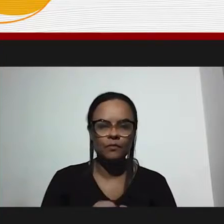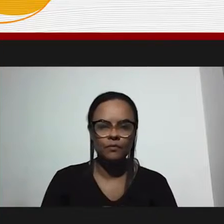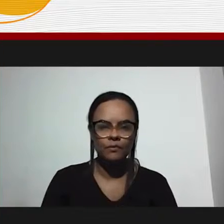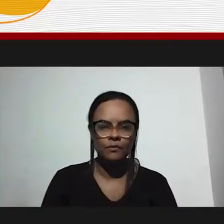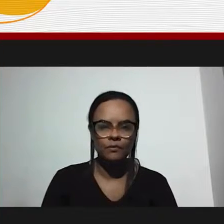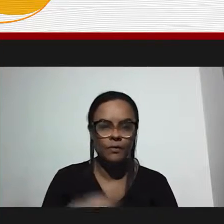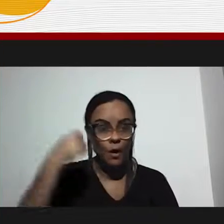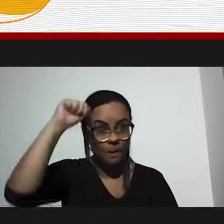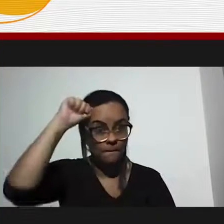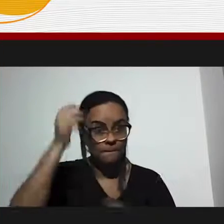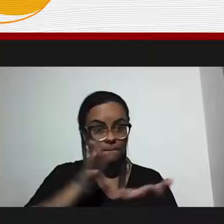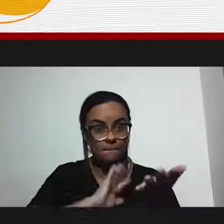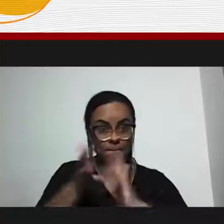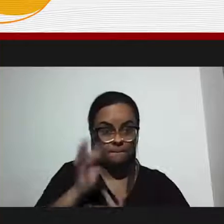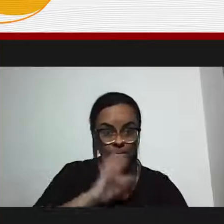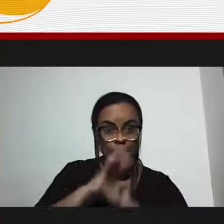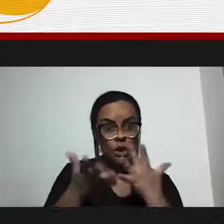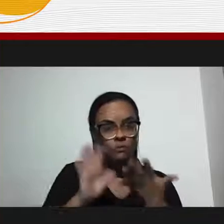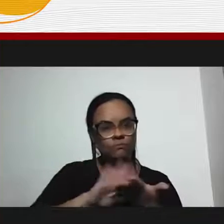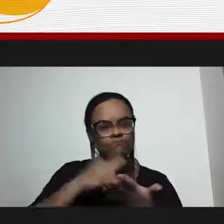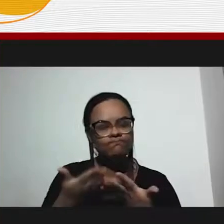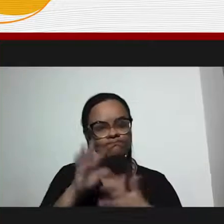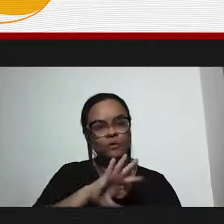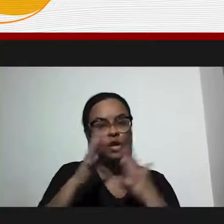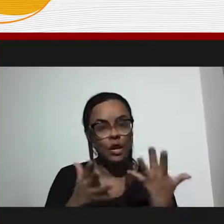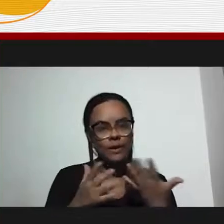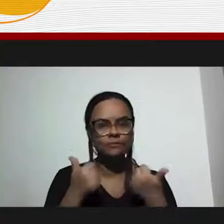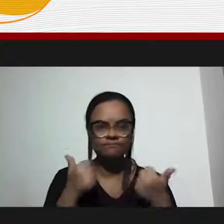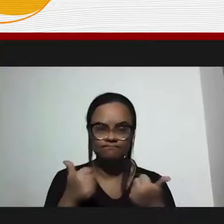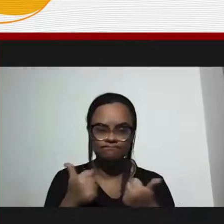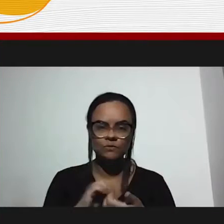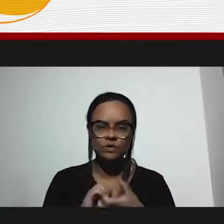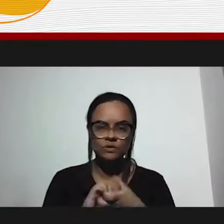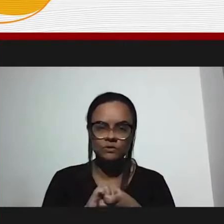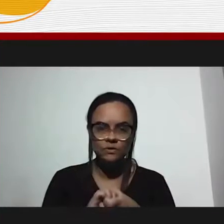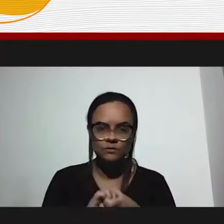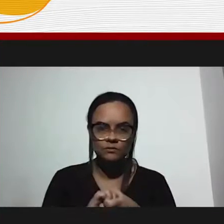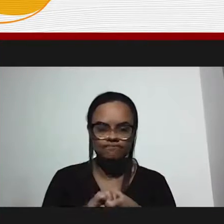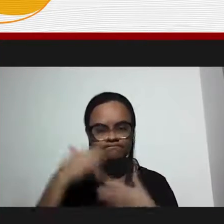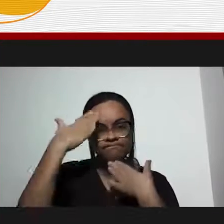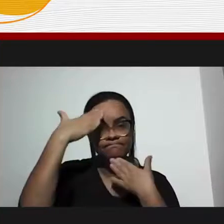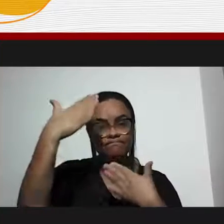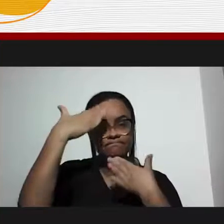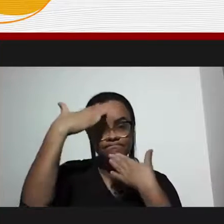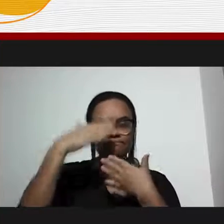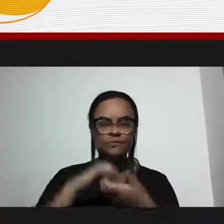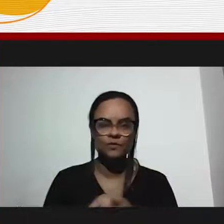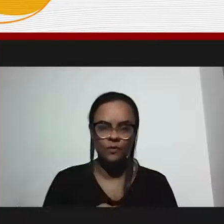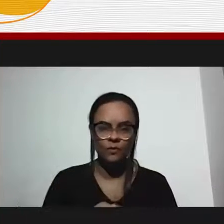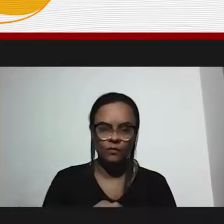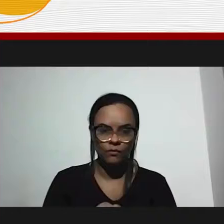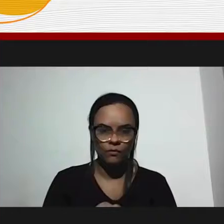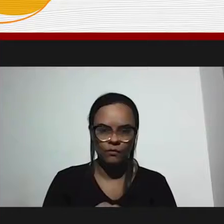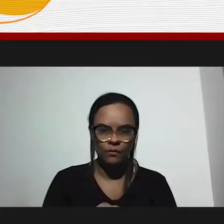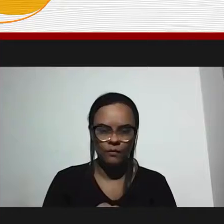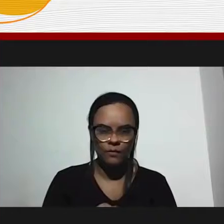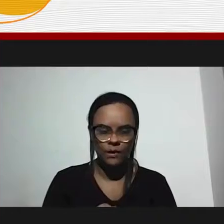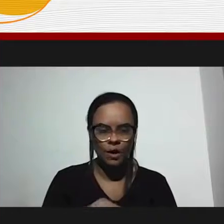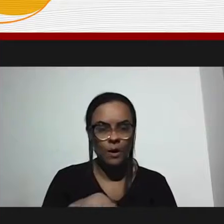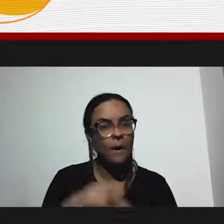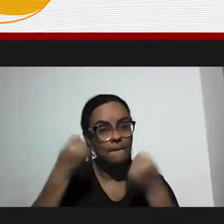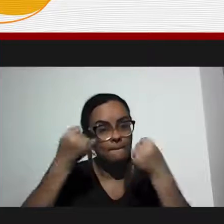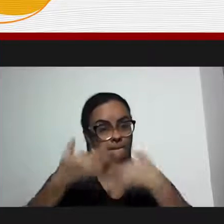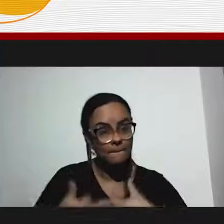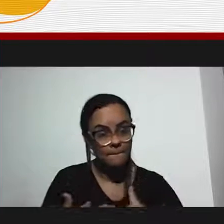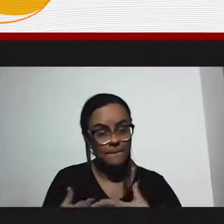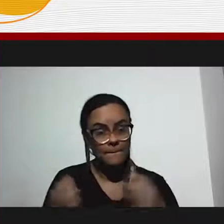Ana Paula aí, com o que está, né, interpretando Libras. Então, meu muito obrigado. E indo para uma mensagem final, que eu